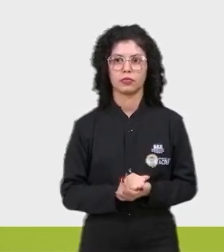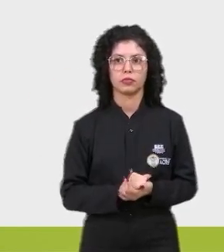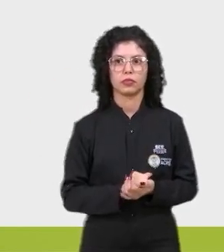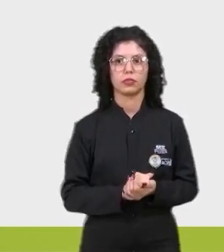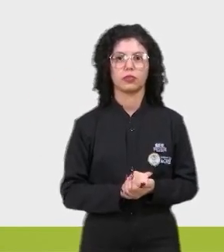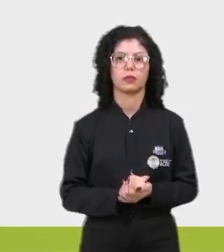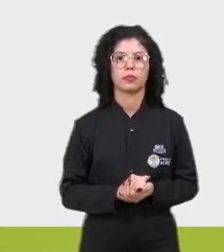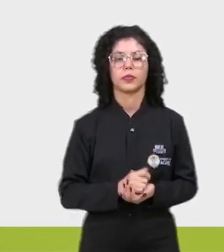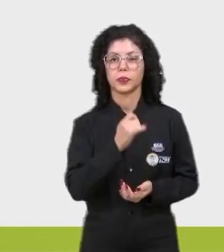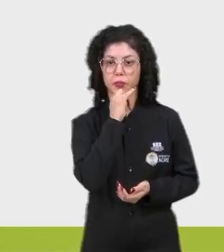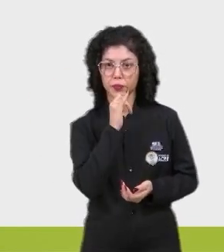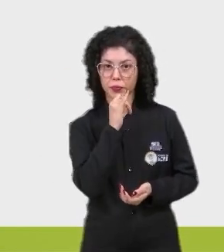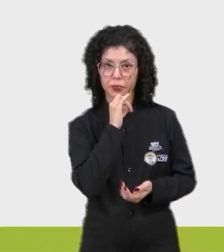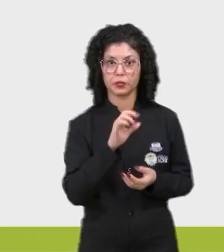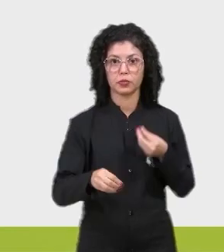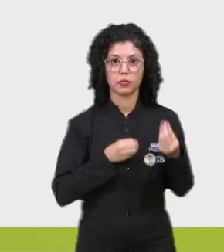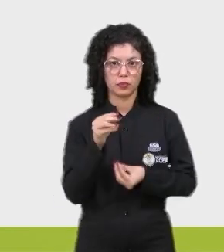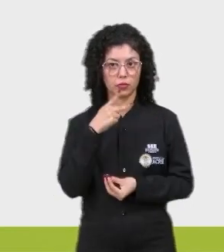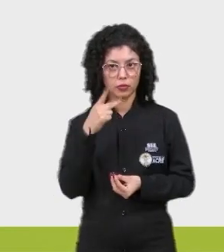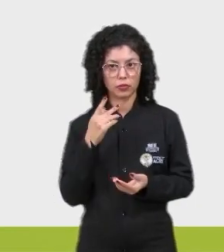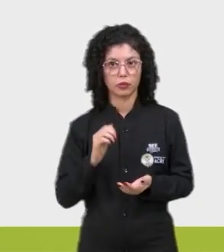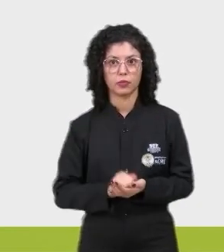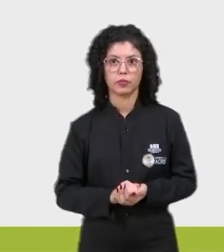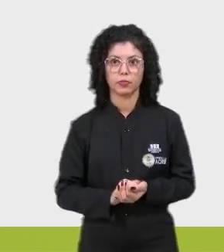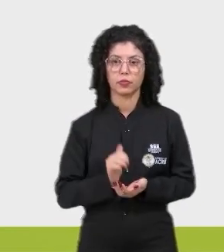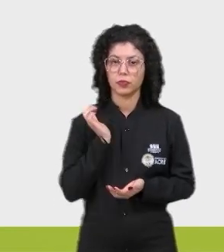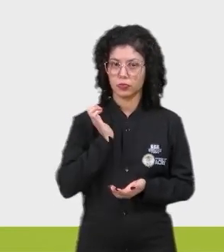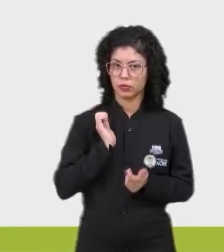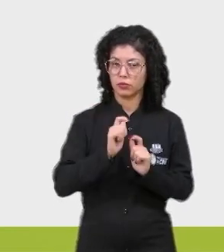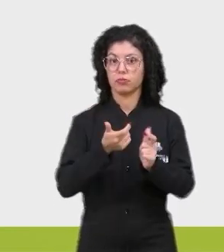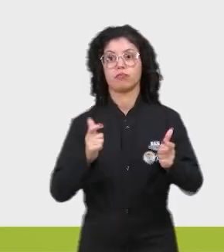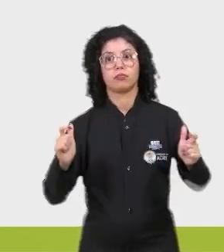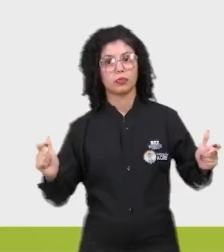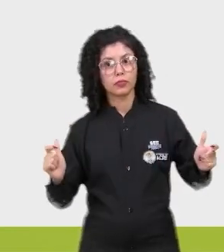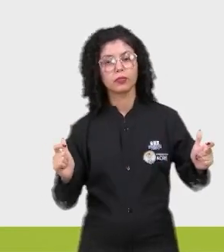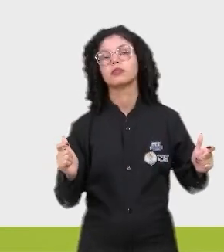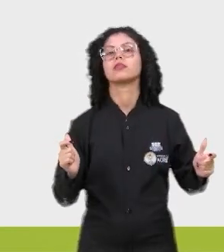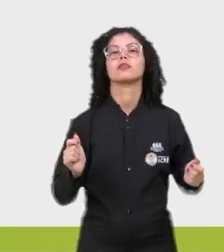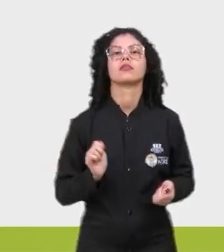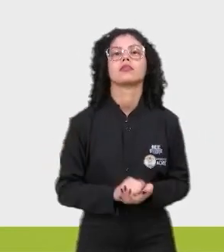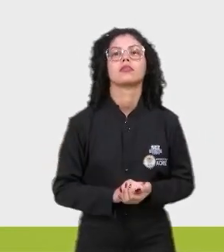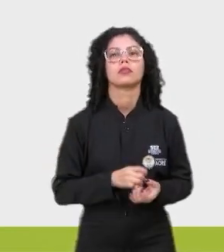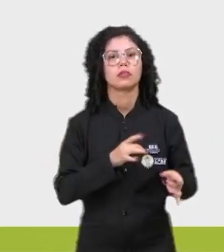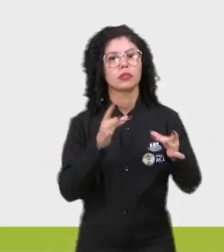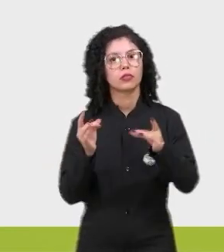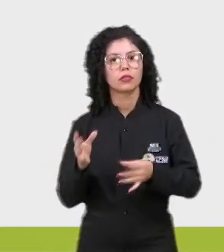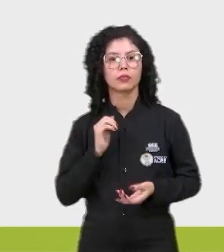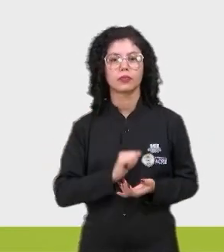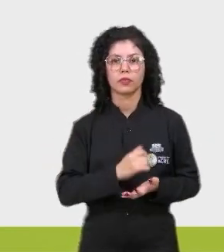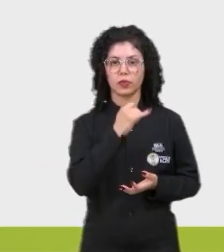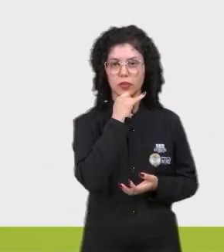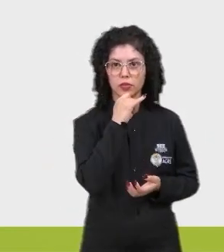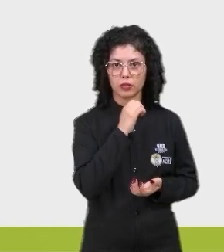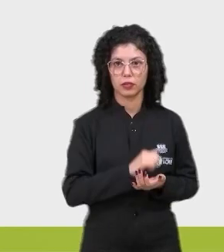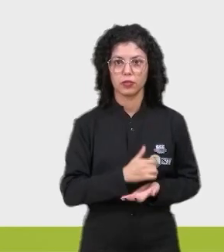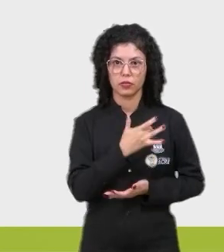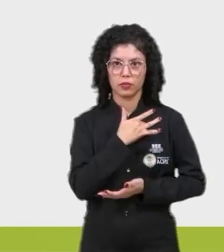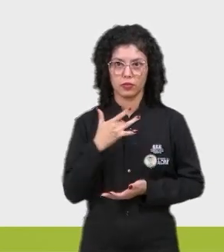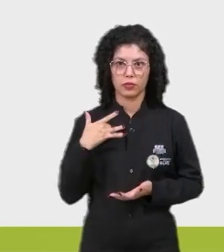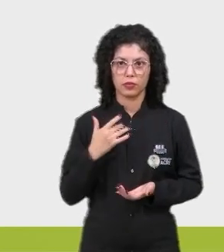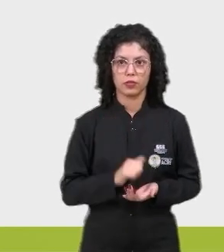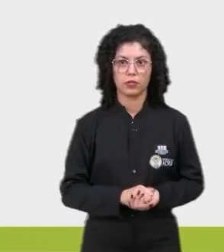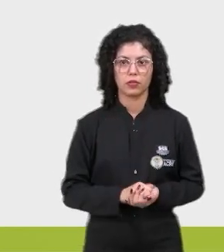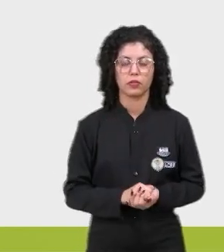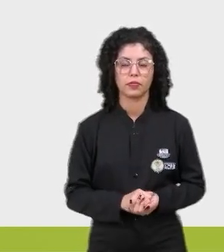algumas citações, porque, como eu falei para vocês, essa aula é muito rica, né, de dicas. Então, por exemplo, o eixo saúde.